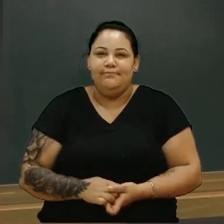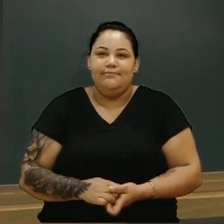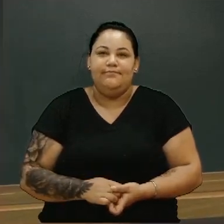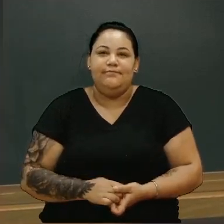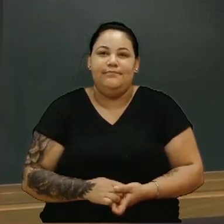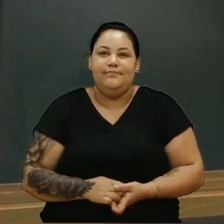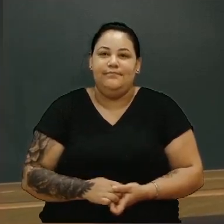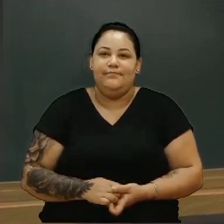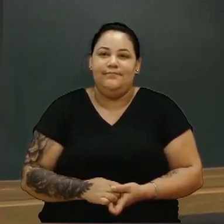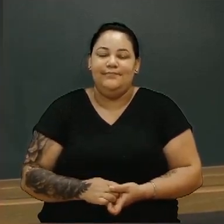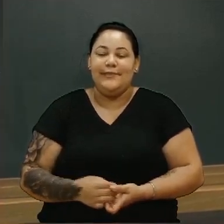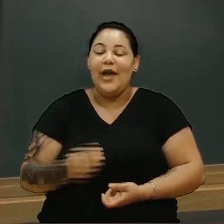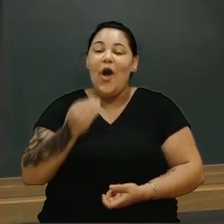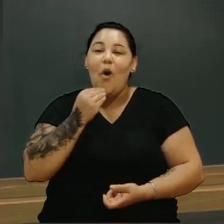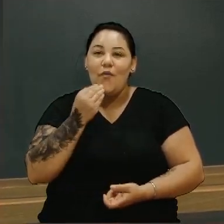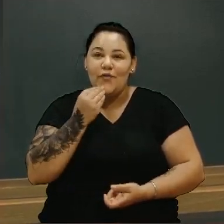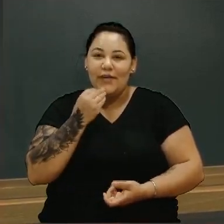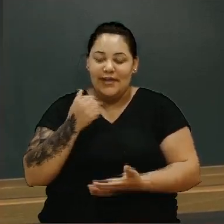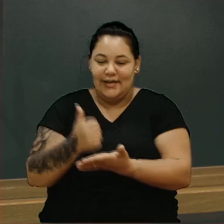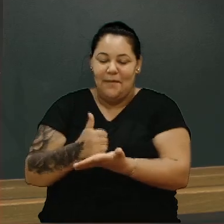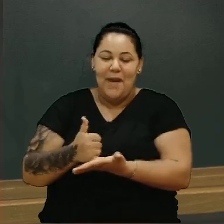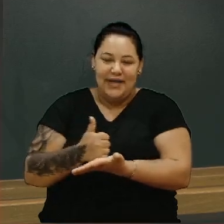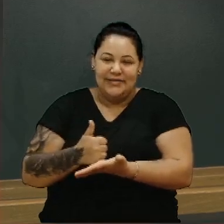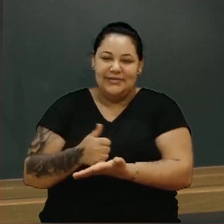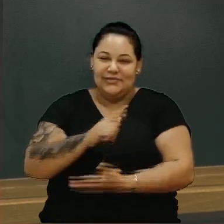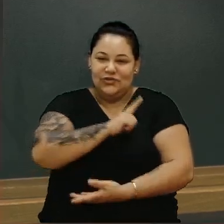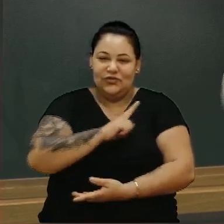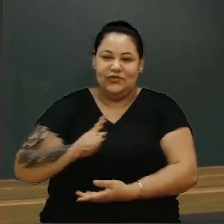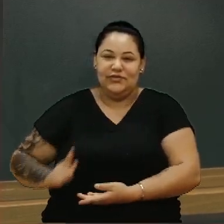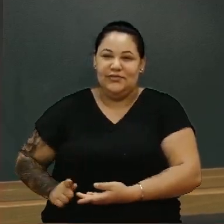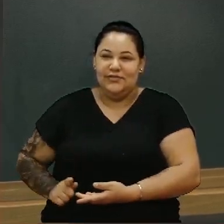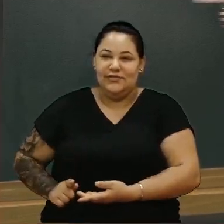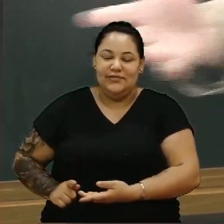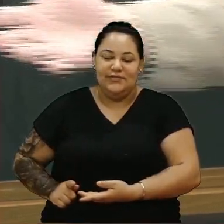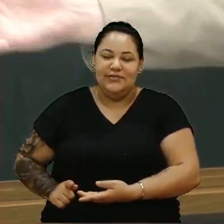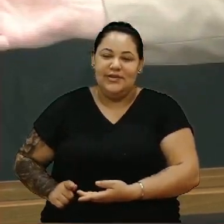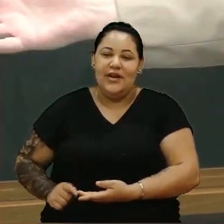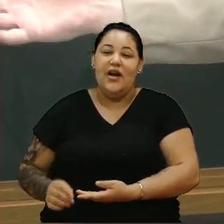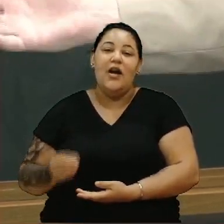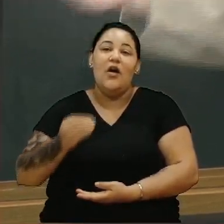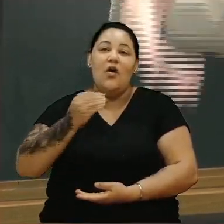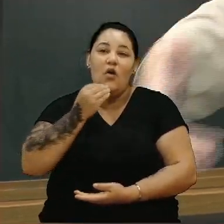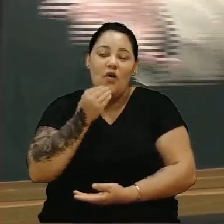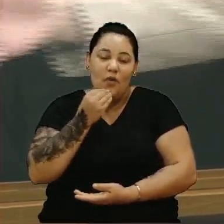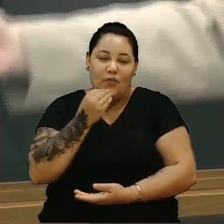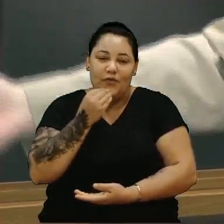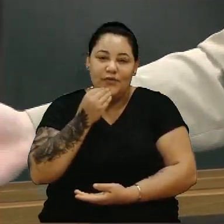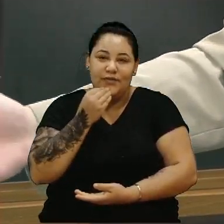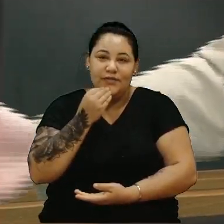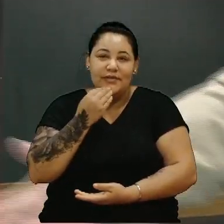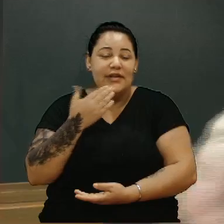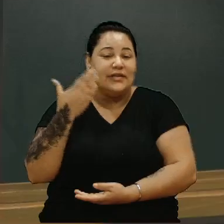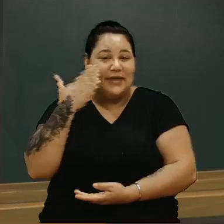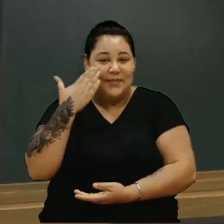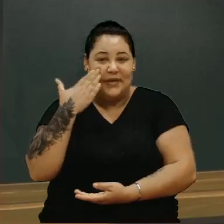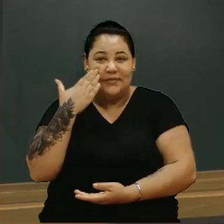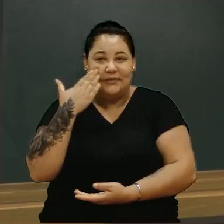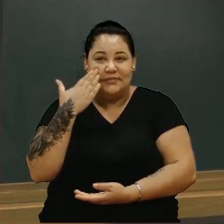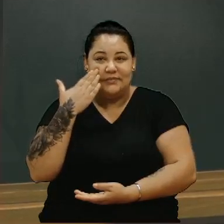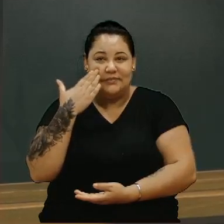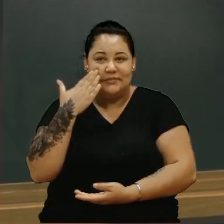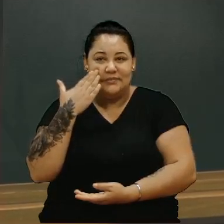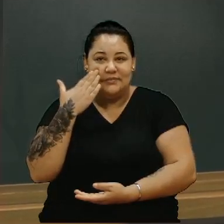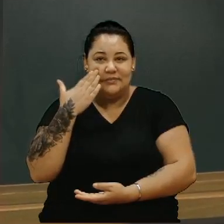É óbvio que ele era da base do governo, é óbvio que ele sabia que que se fosse eleito faria oposição, e ele não